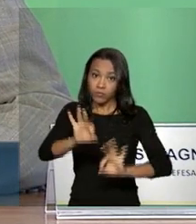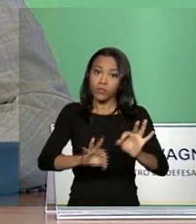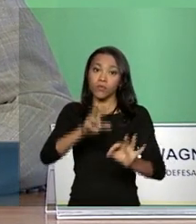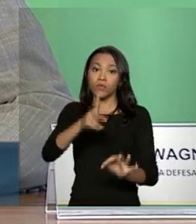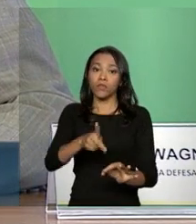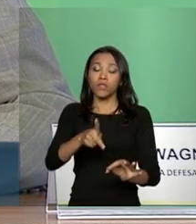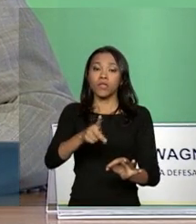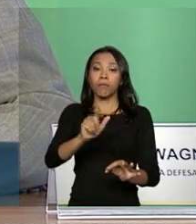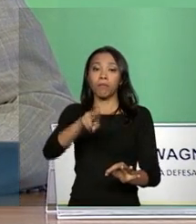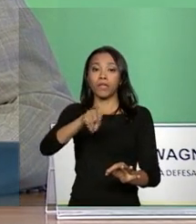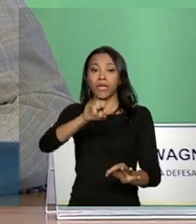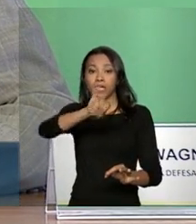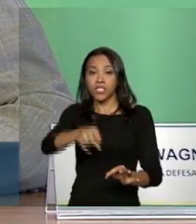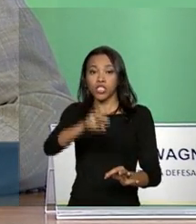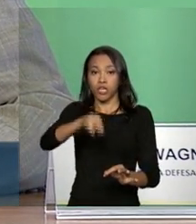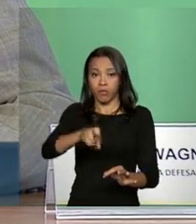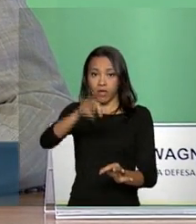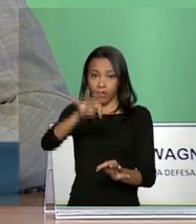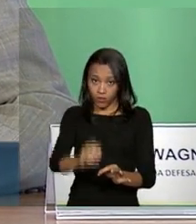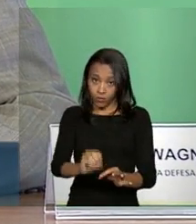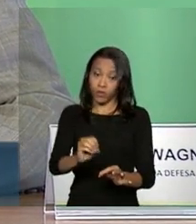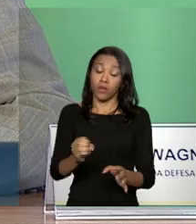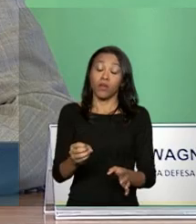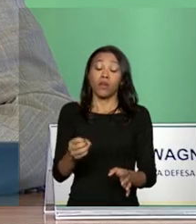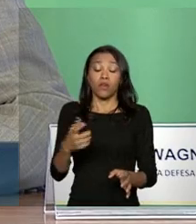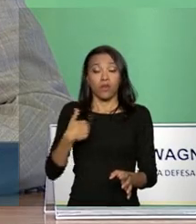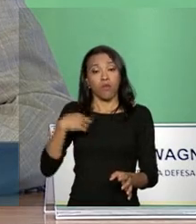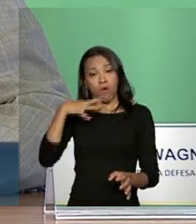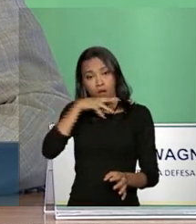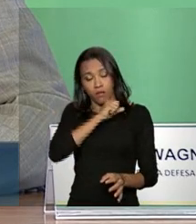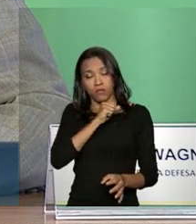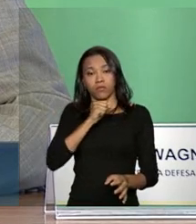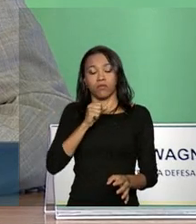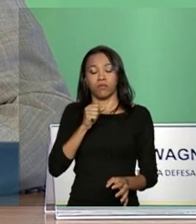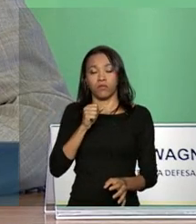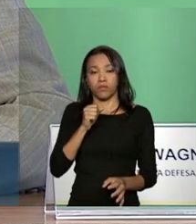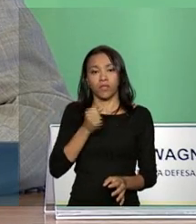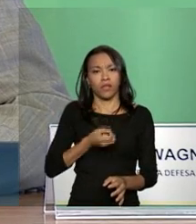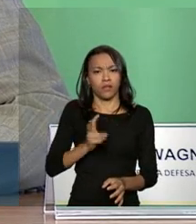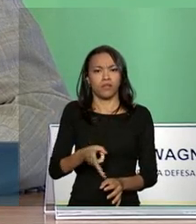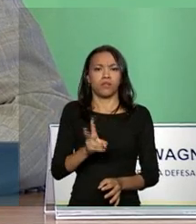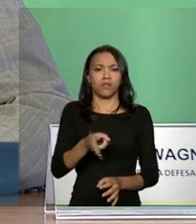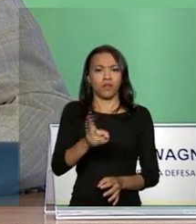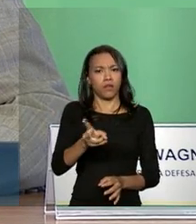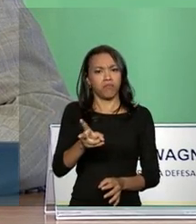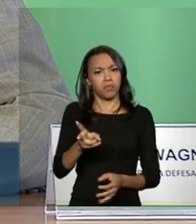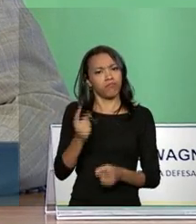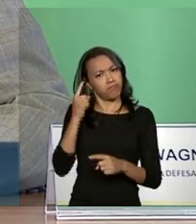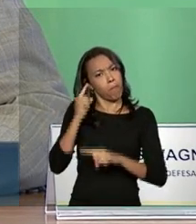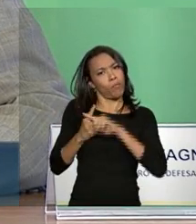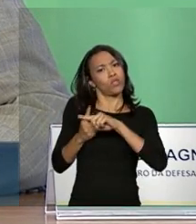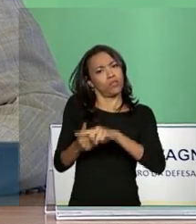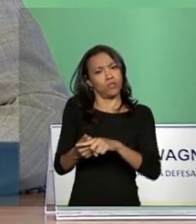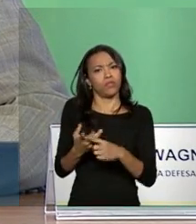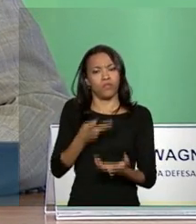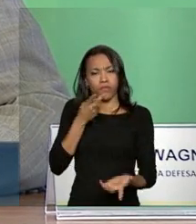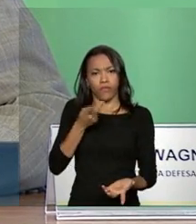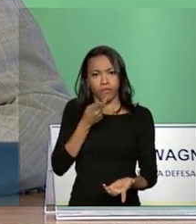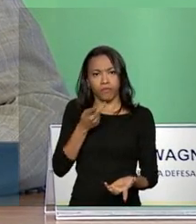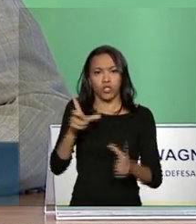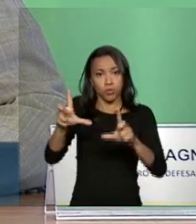se fazendo cenários. Eu, pessoalmente, acho que é sempre positivo você fazer a